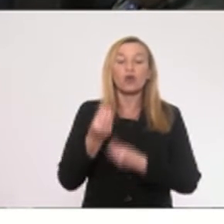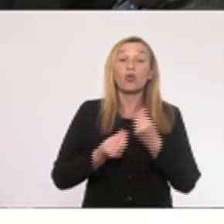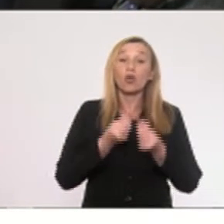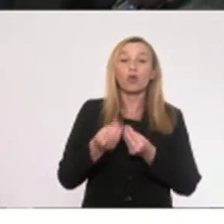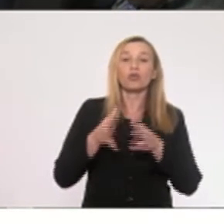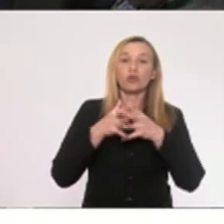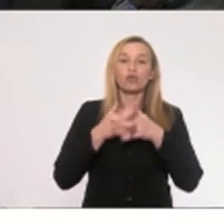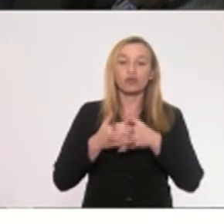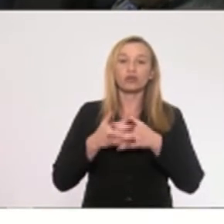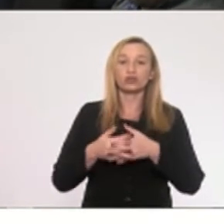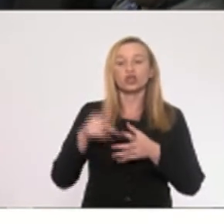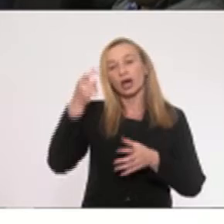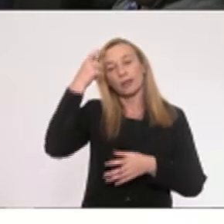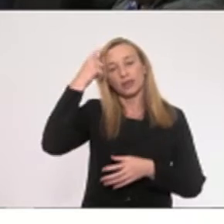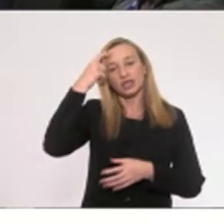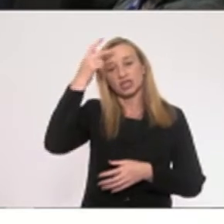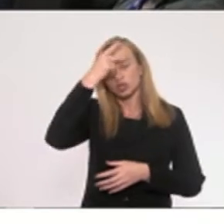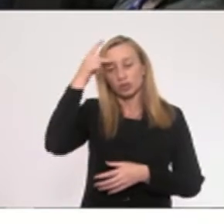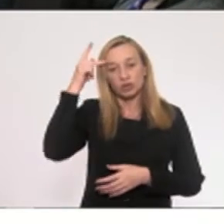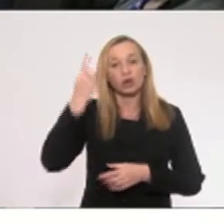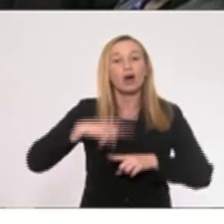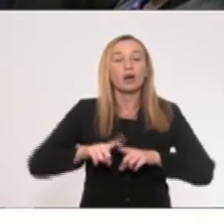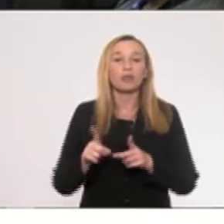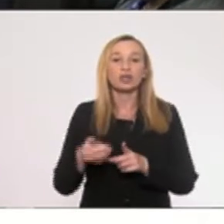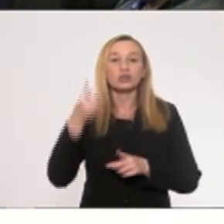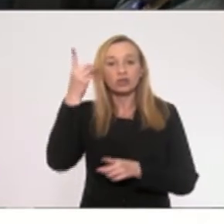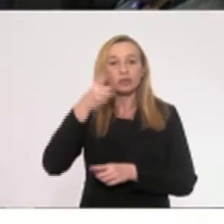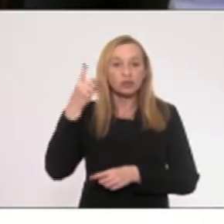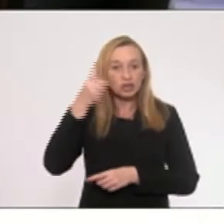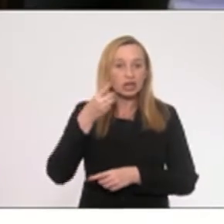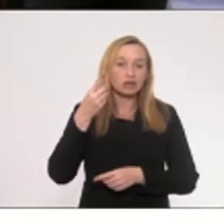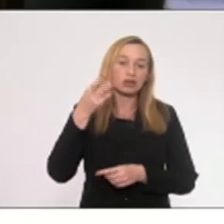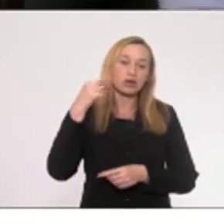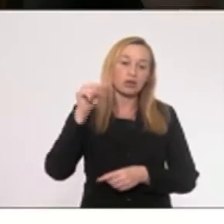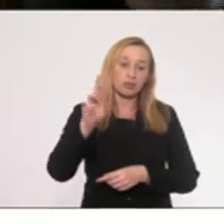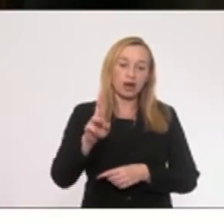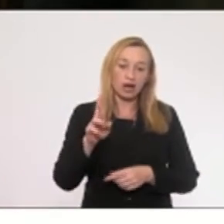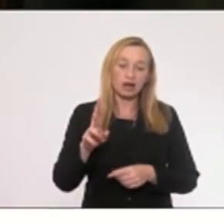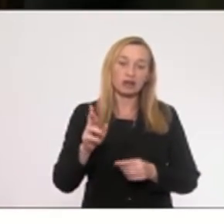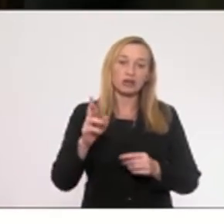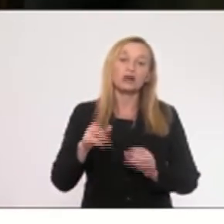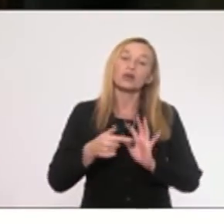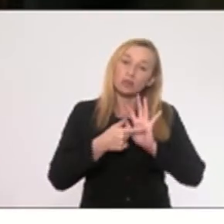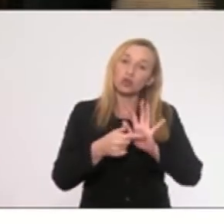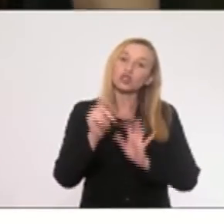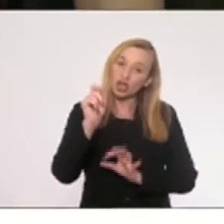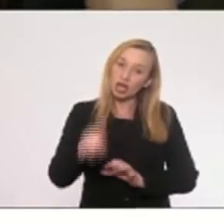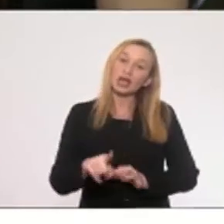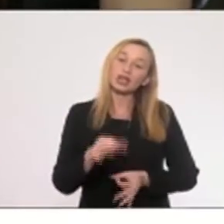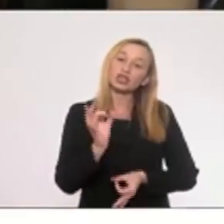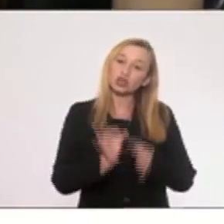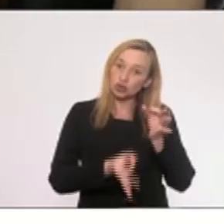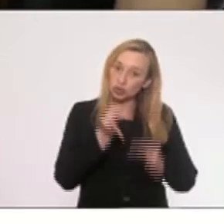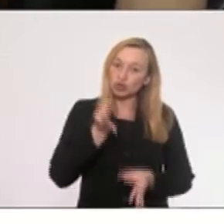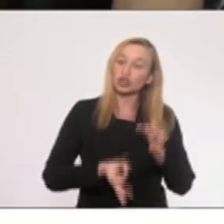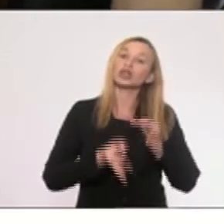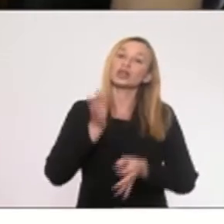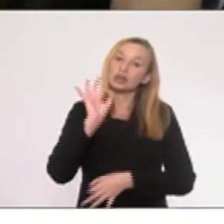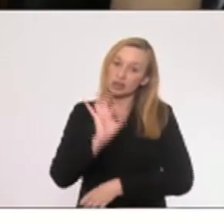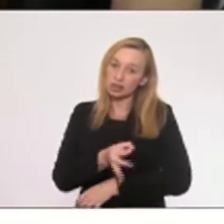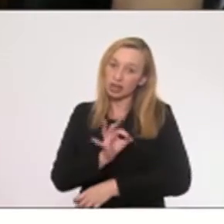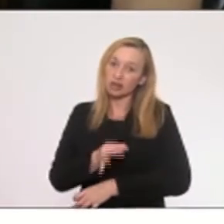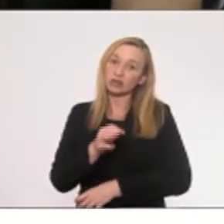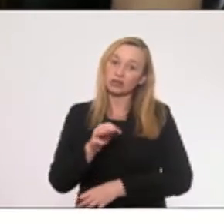confundem a mente da população. Mas o que o deputado Eliomar apresenta é mais do que justo e correto